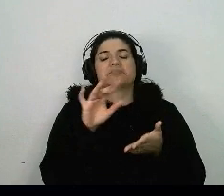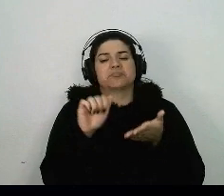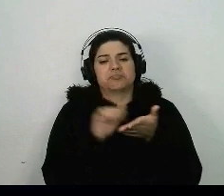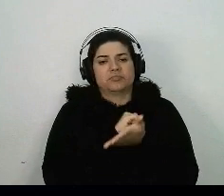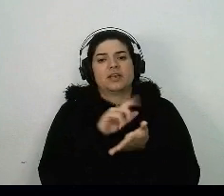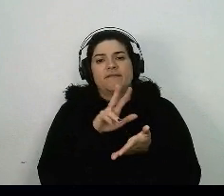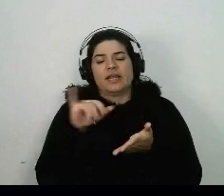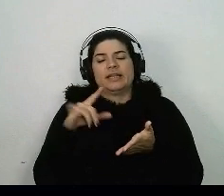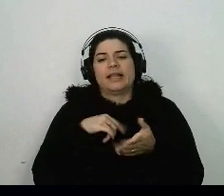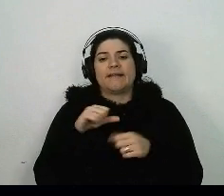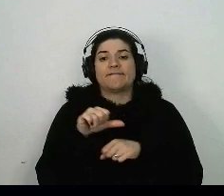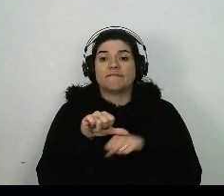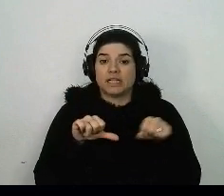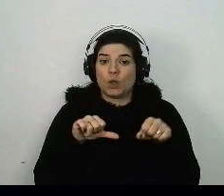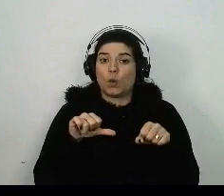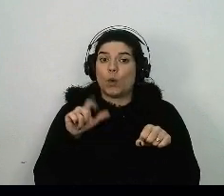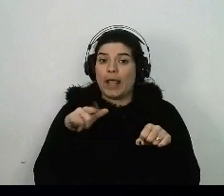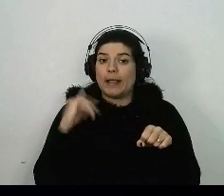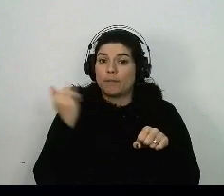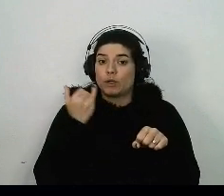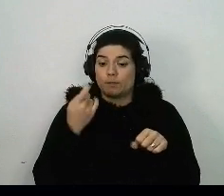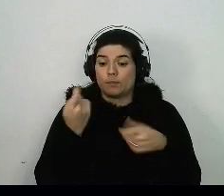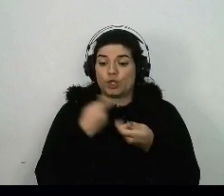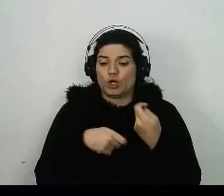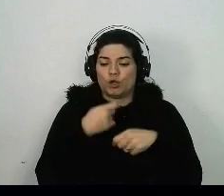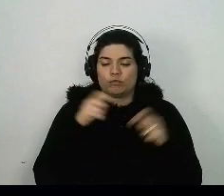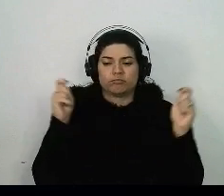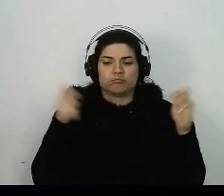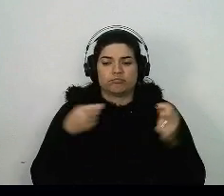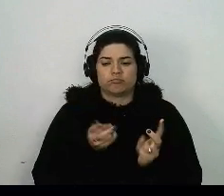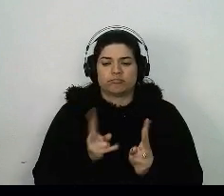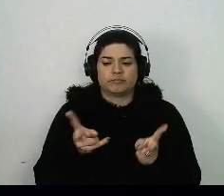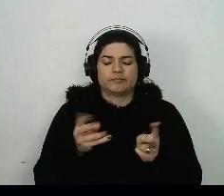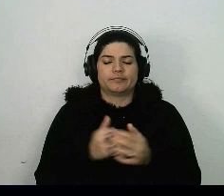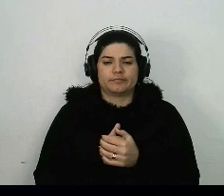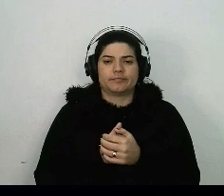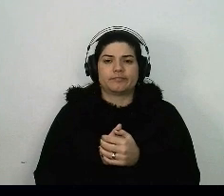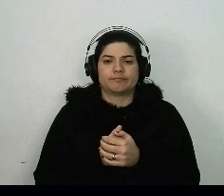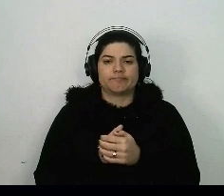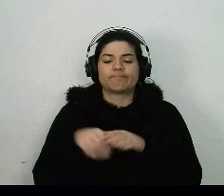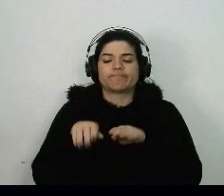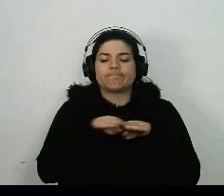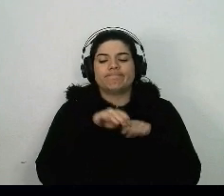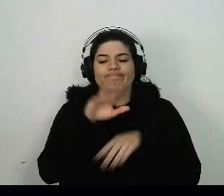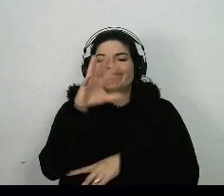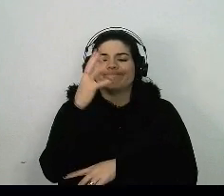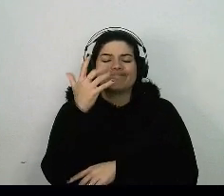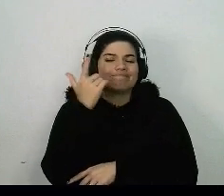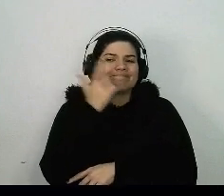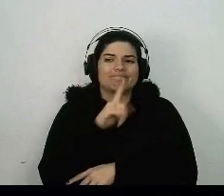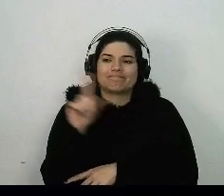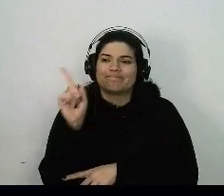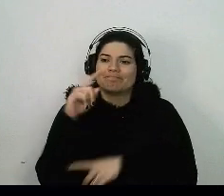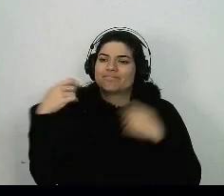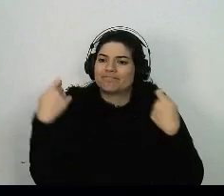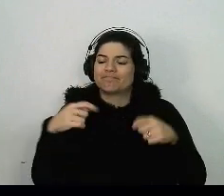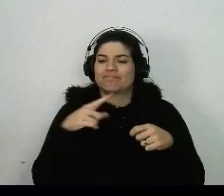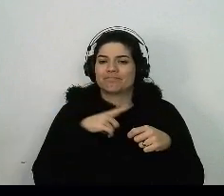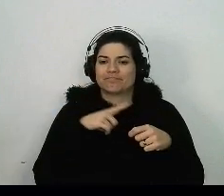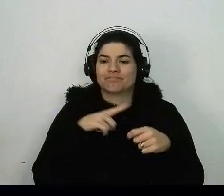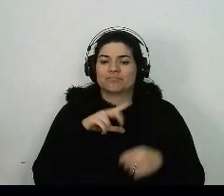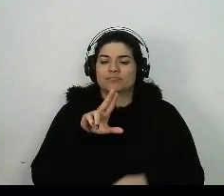que realmente importam para o nosso negócio. No padrão de árvore, a gente não consegue. A gente precisa fazer um comando de update